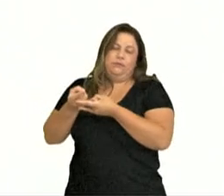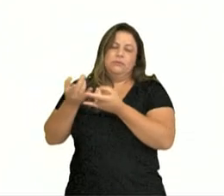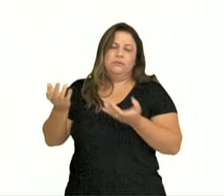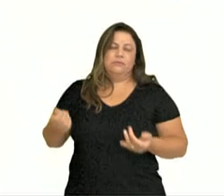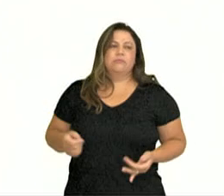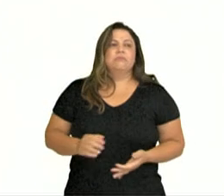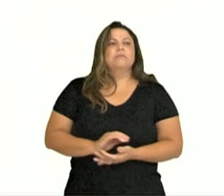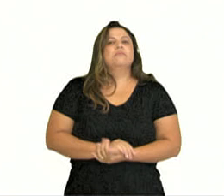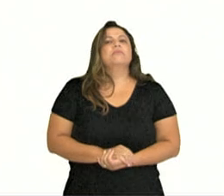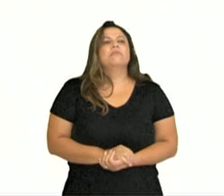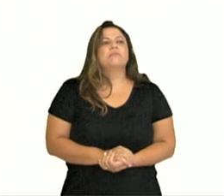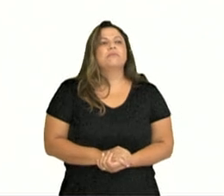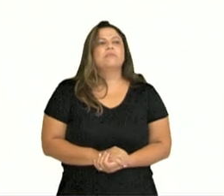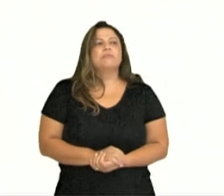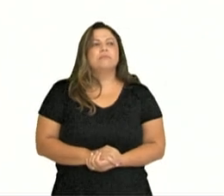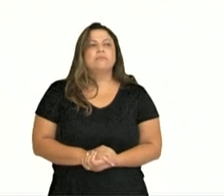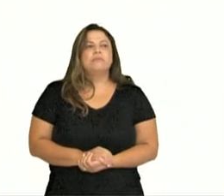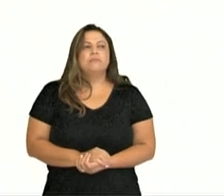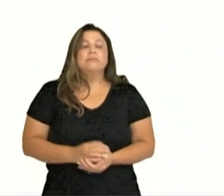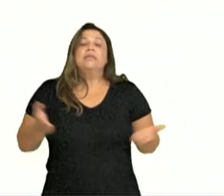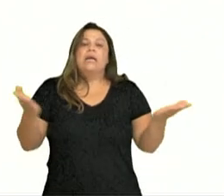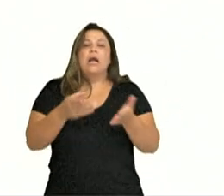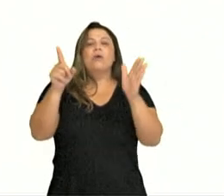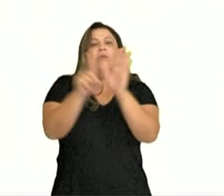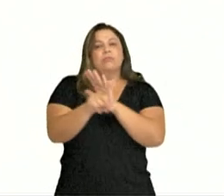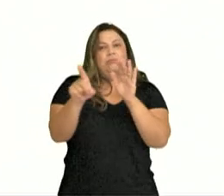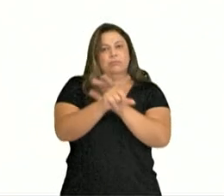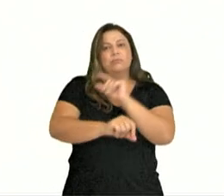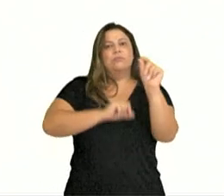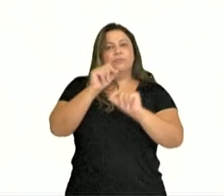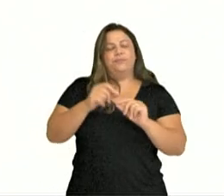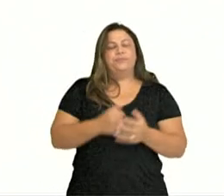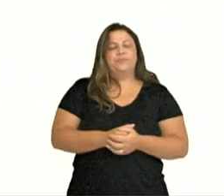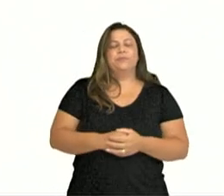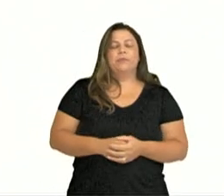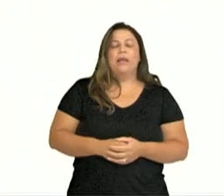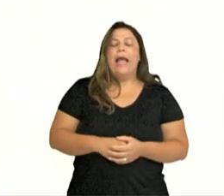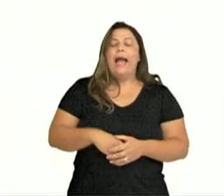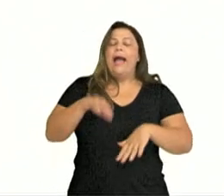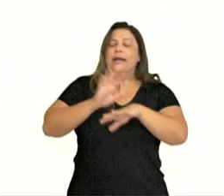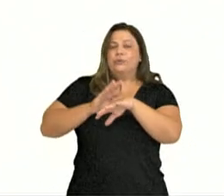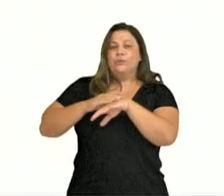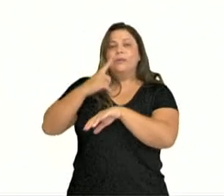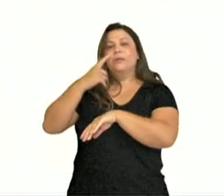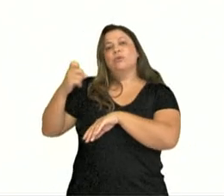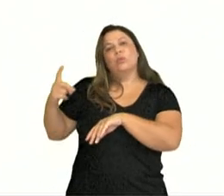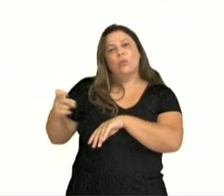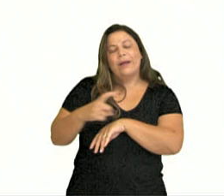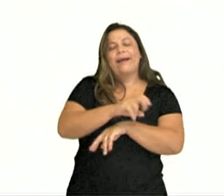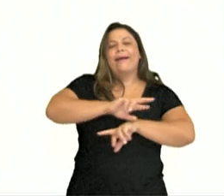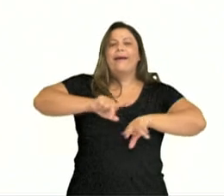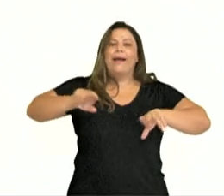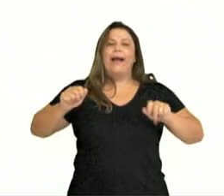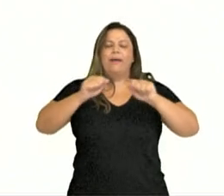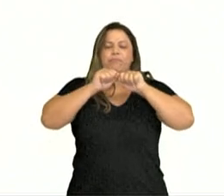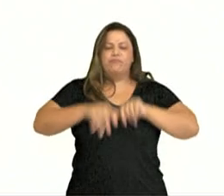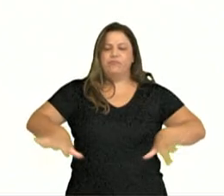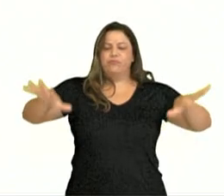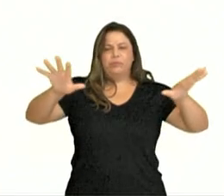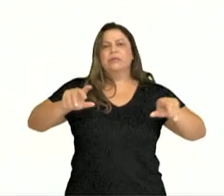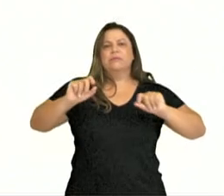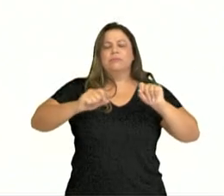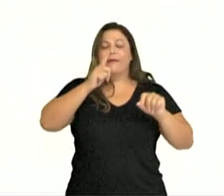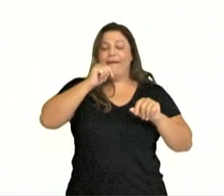genital. Então vamos de quiz. Número 1. A leptospirose é uma doença que se alastra em situações